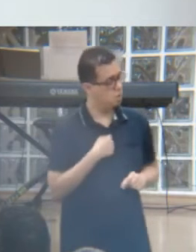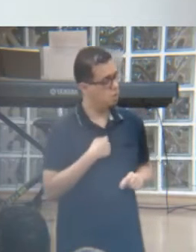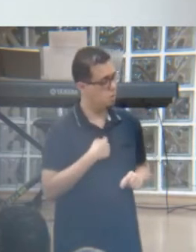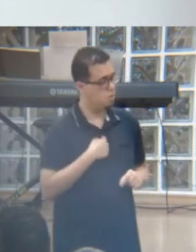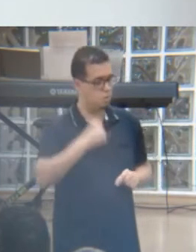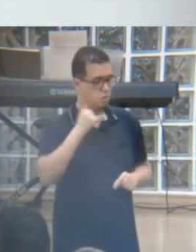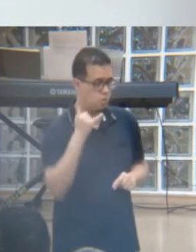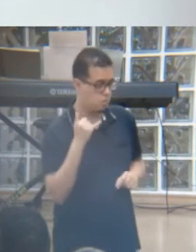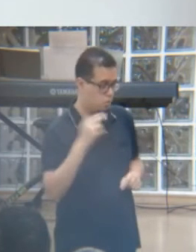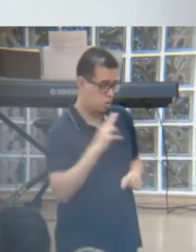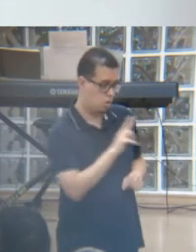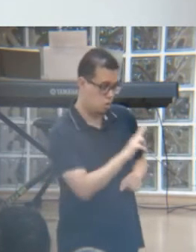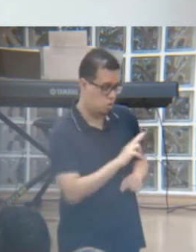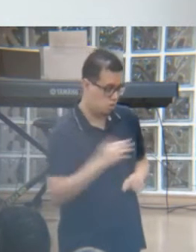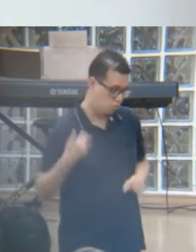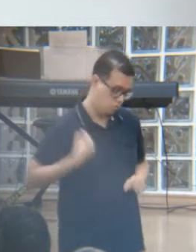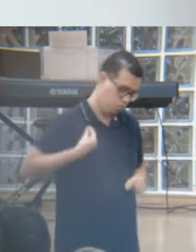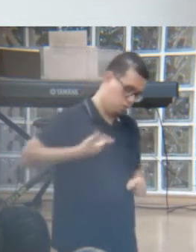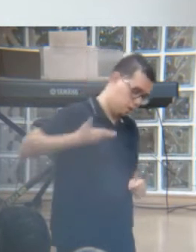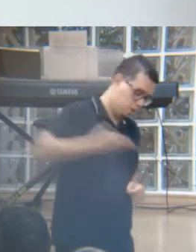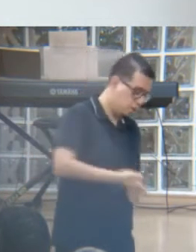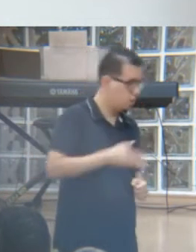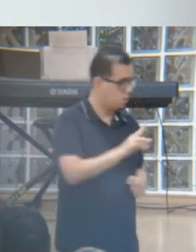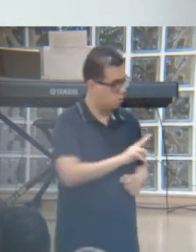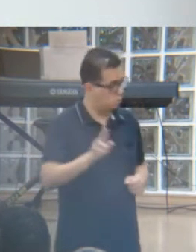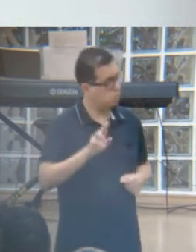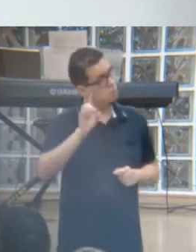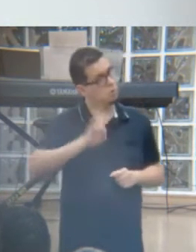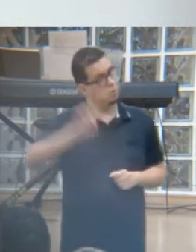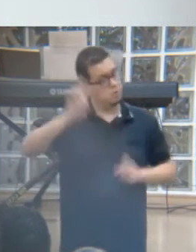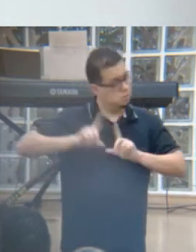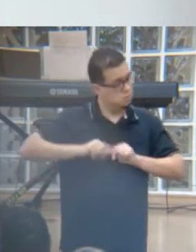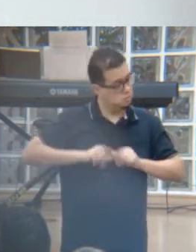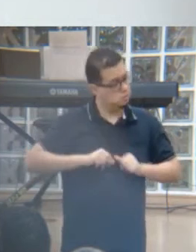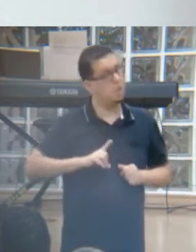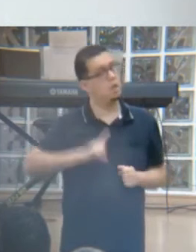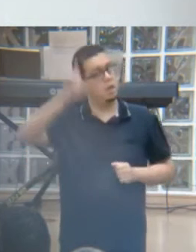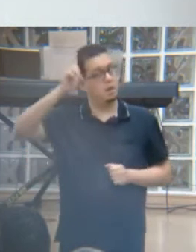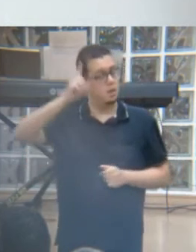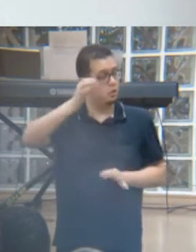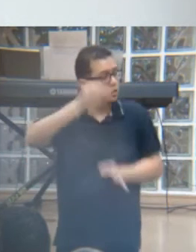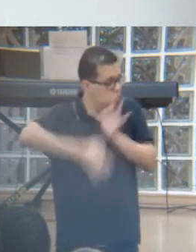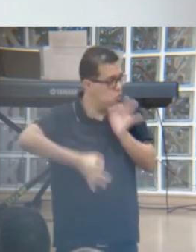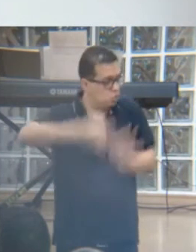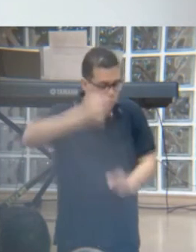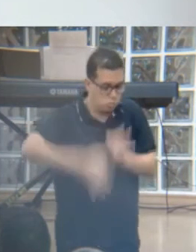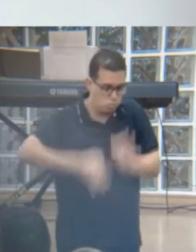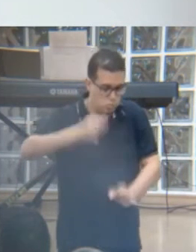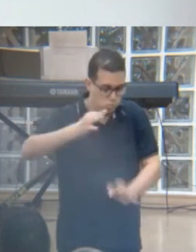de Israel que fez esta aliança com vocês, tem a sentença, ele não vai deixar ficar em